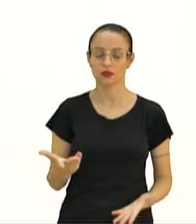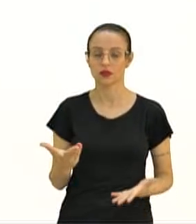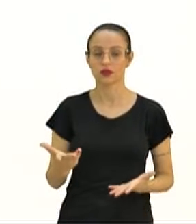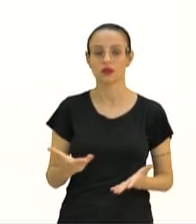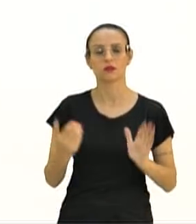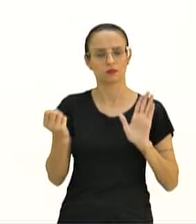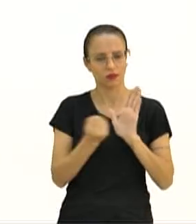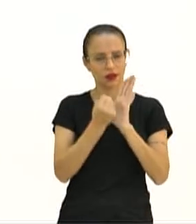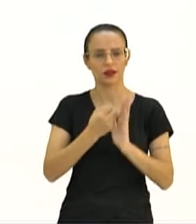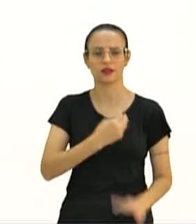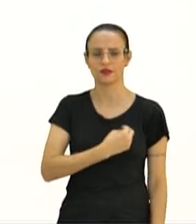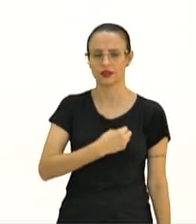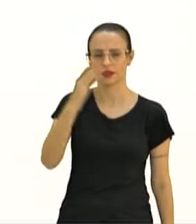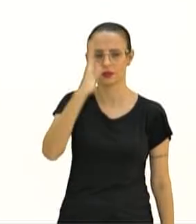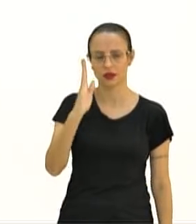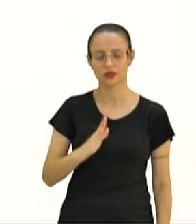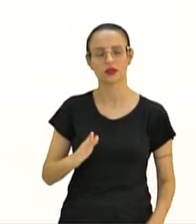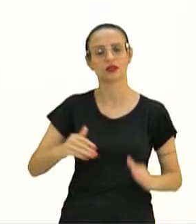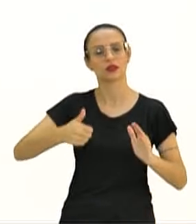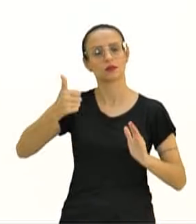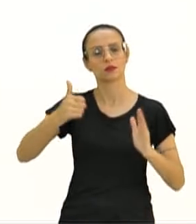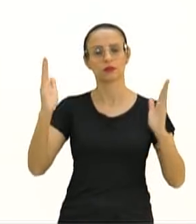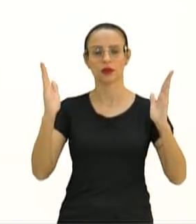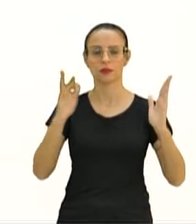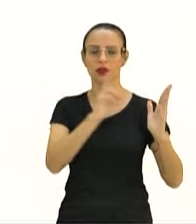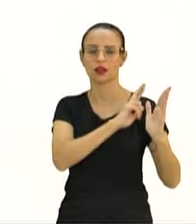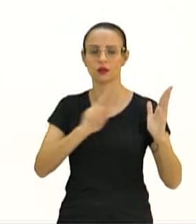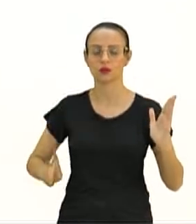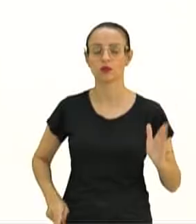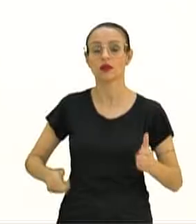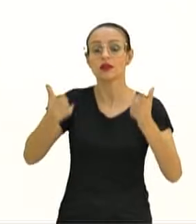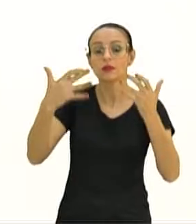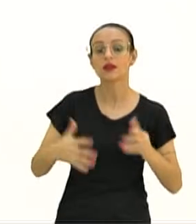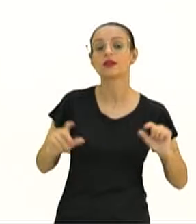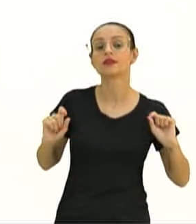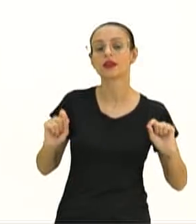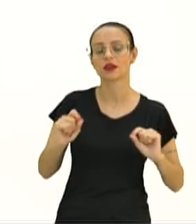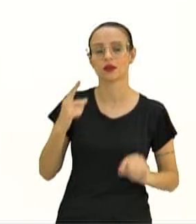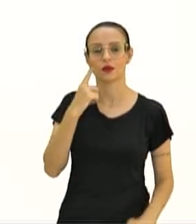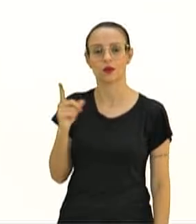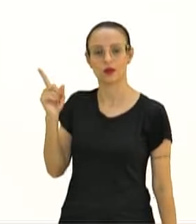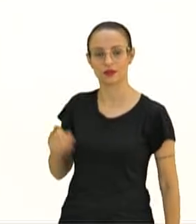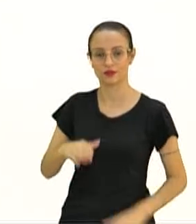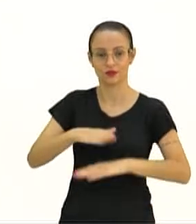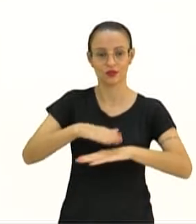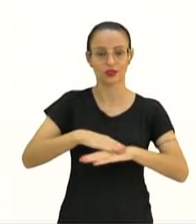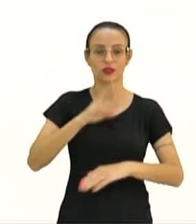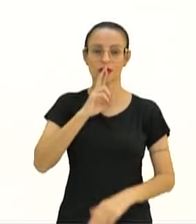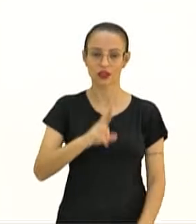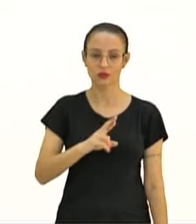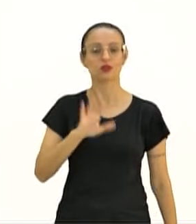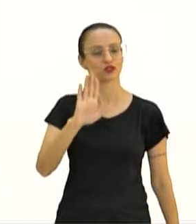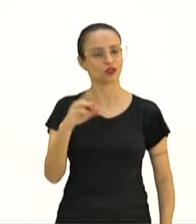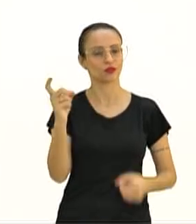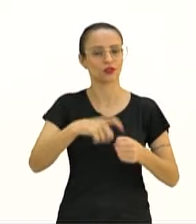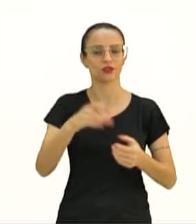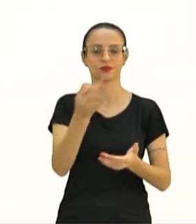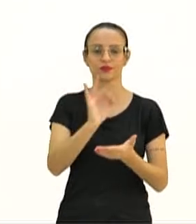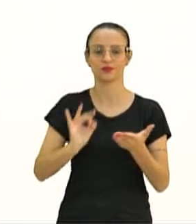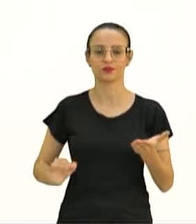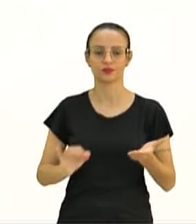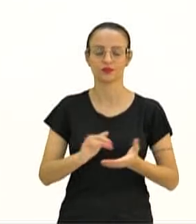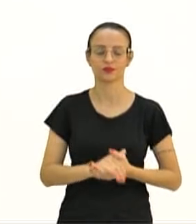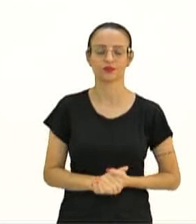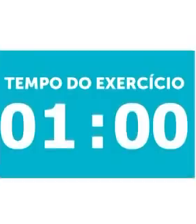marcaram a vida brasileira durante a Primeira República, podemos citar, tem aqui as opções, 1 minuto na tela e a gente volta com a